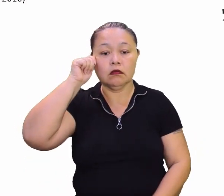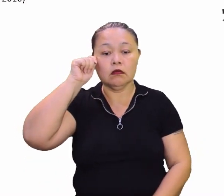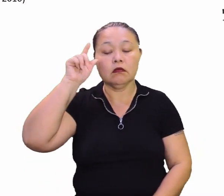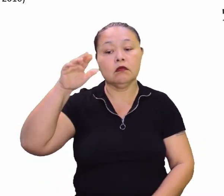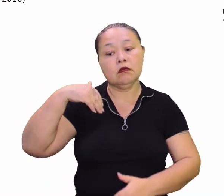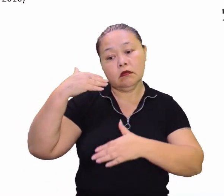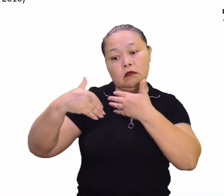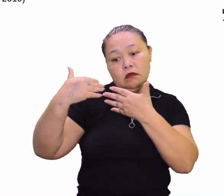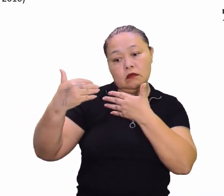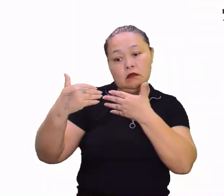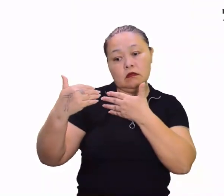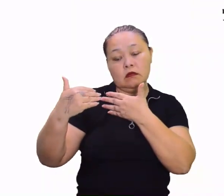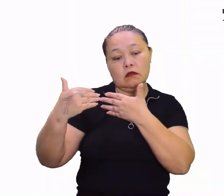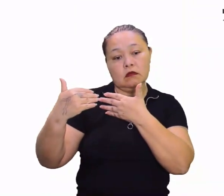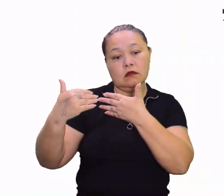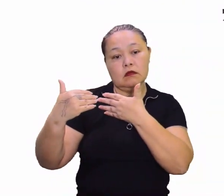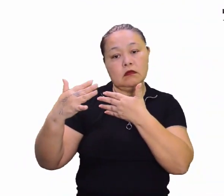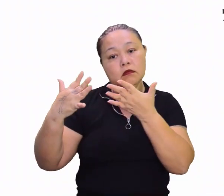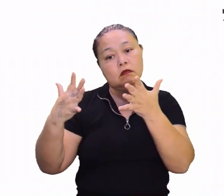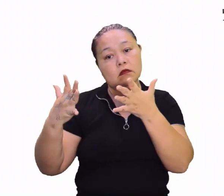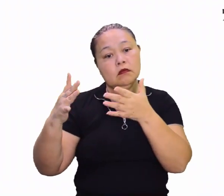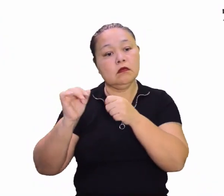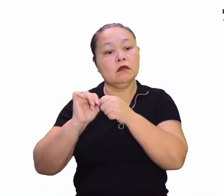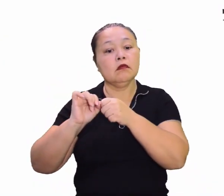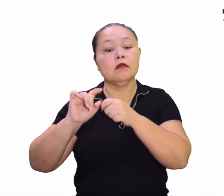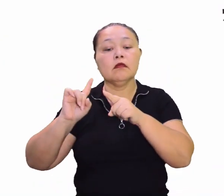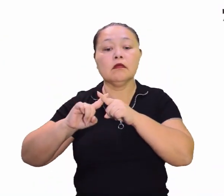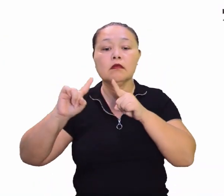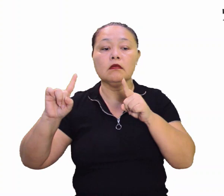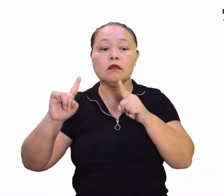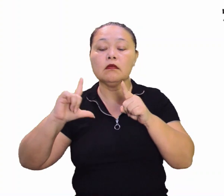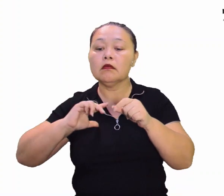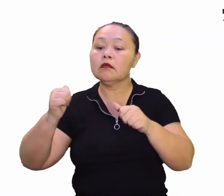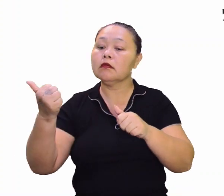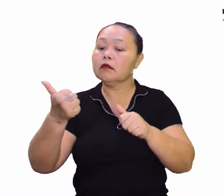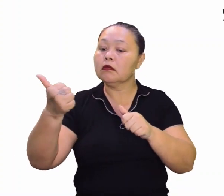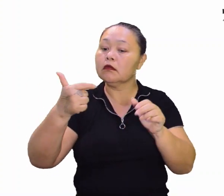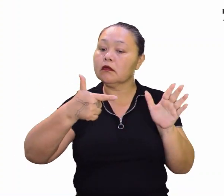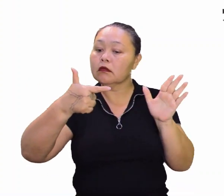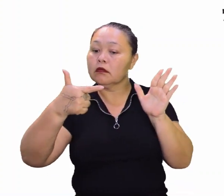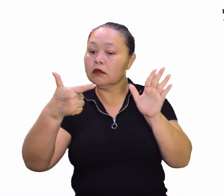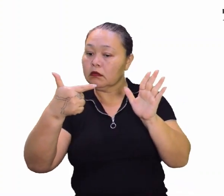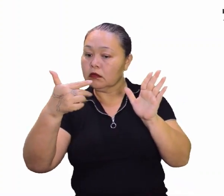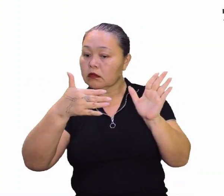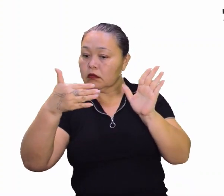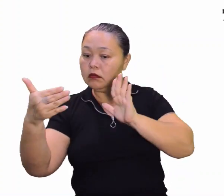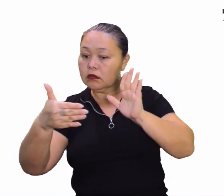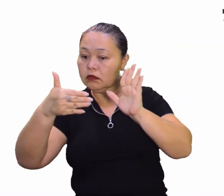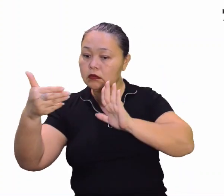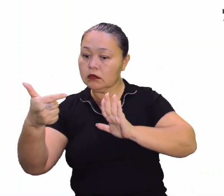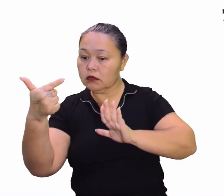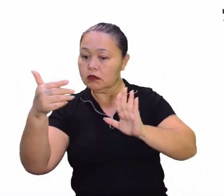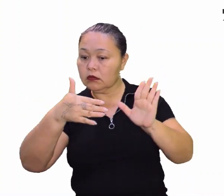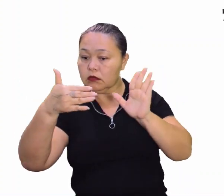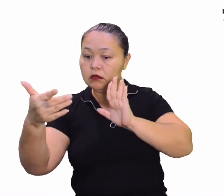pouquinho superados, digamos assim, né? Entre aspas. Mas depois veio uma segunda geração de tigres